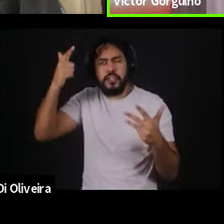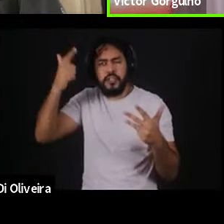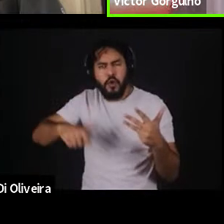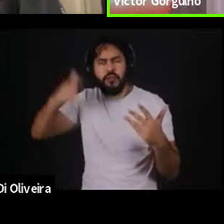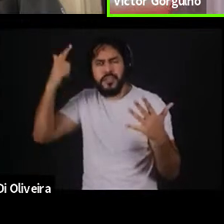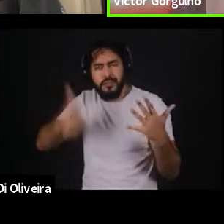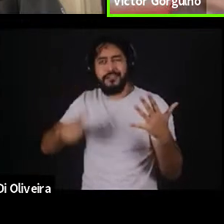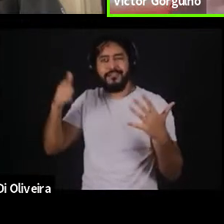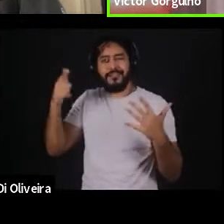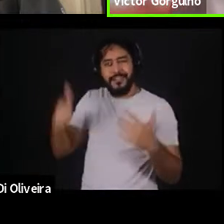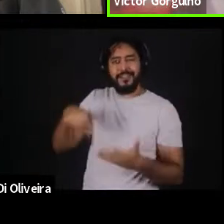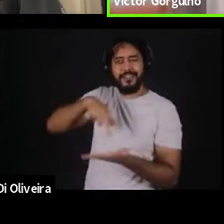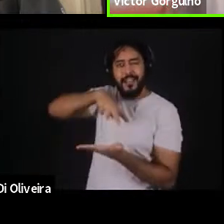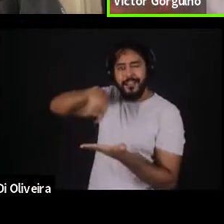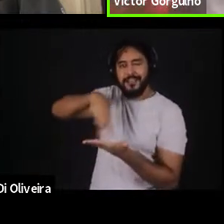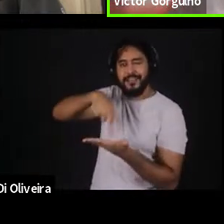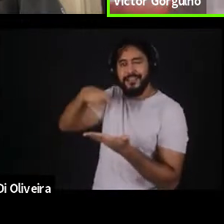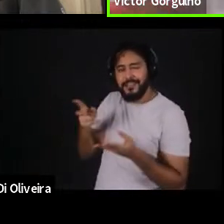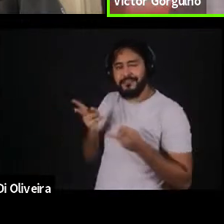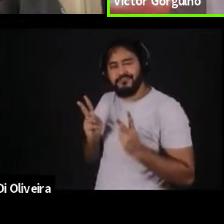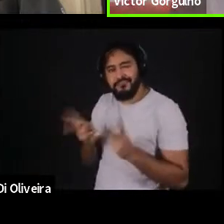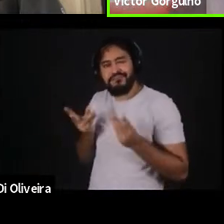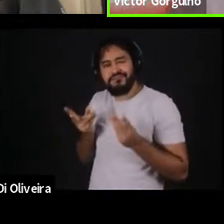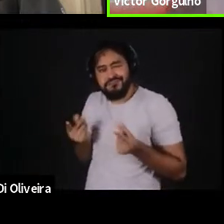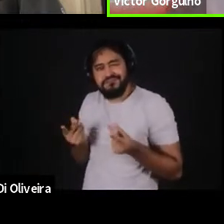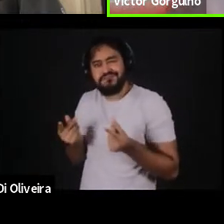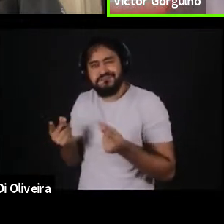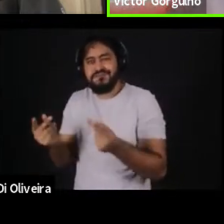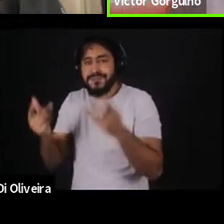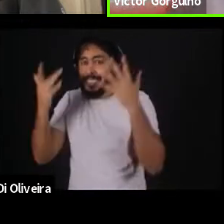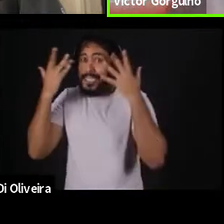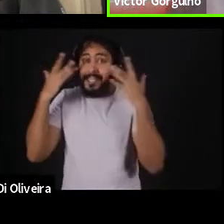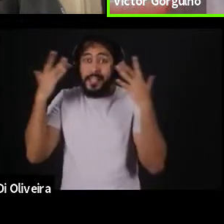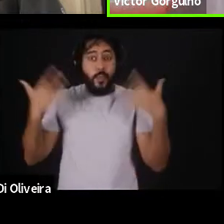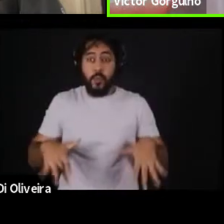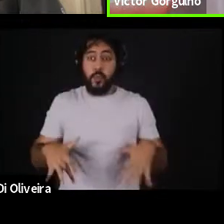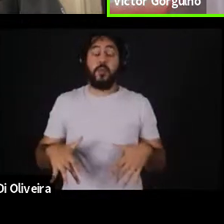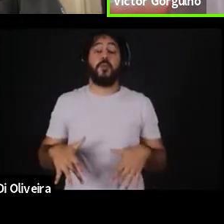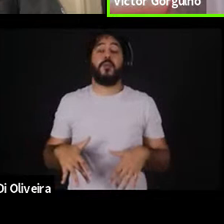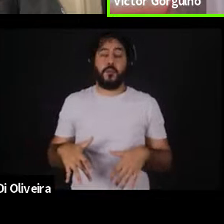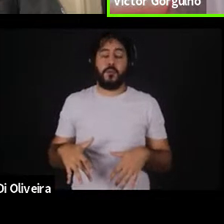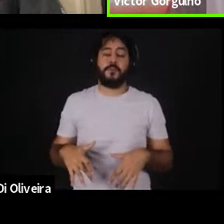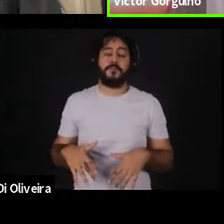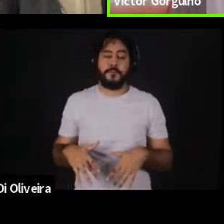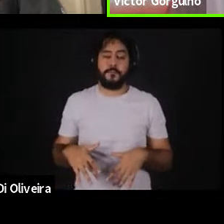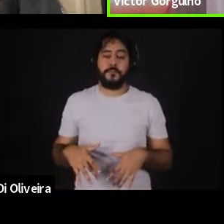forma, tudo dando conta de acontecer